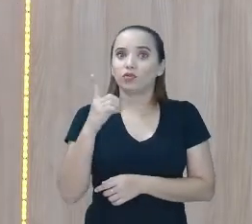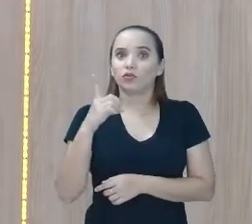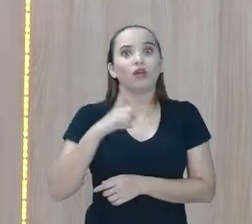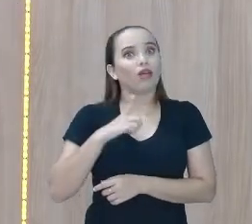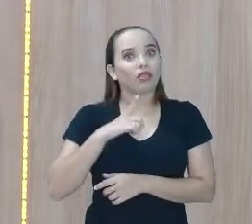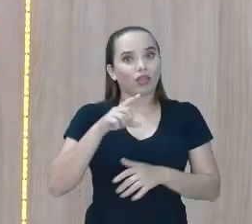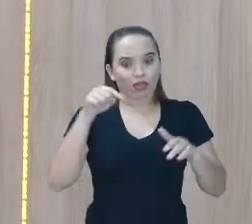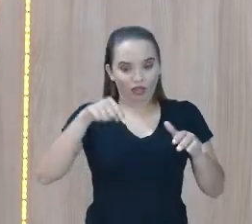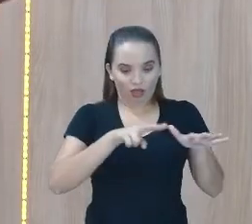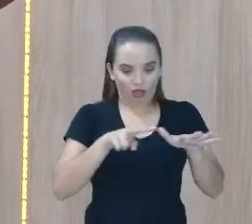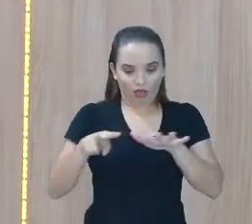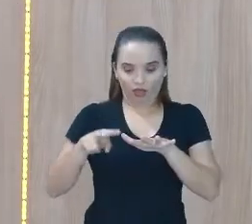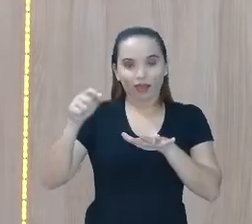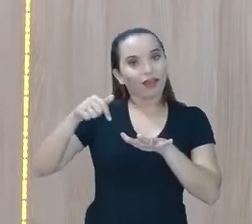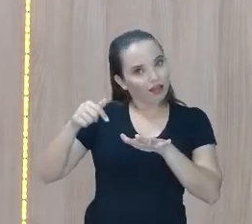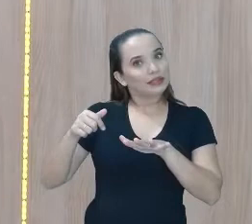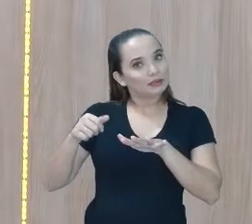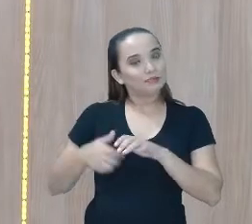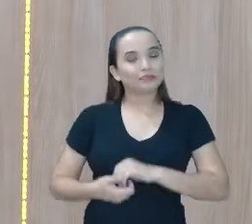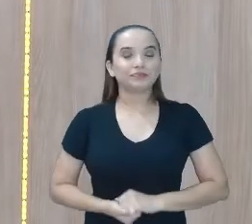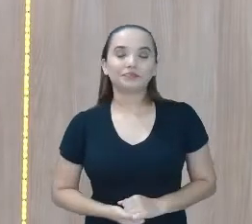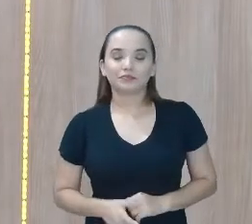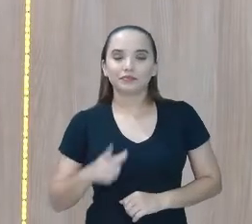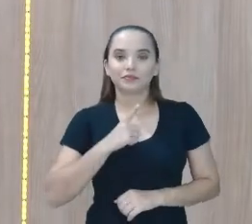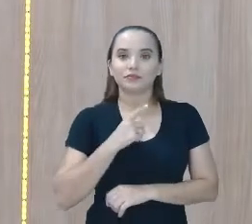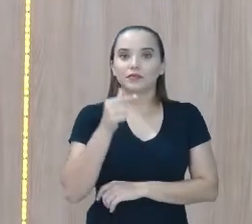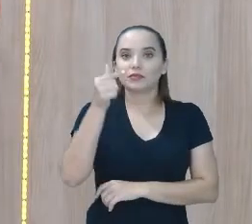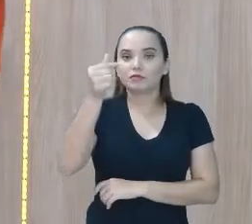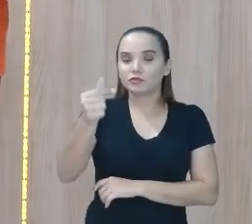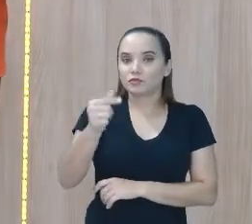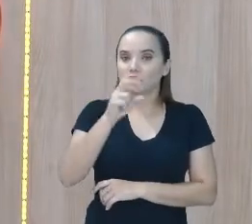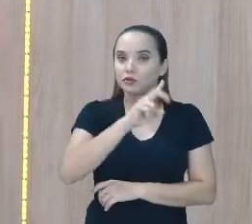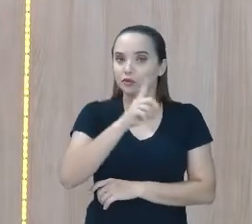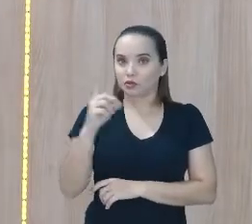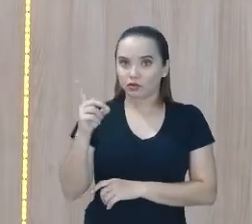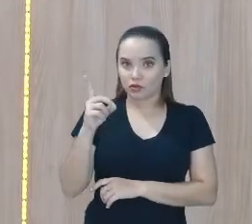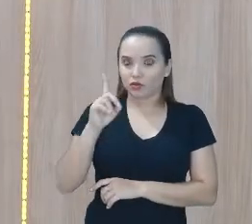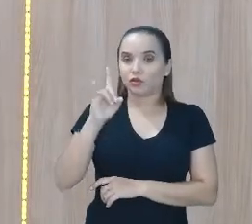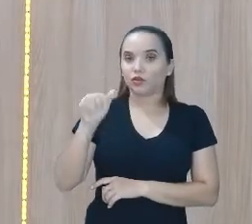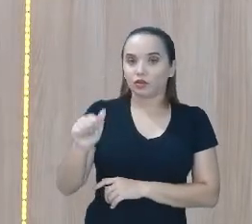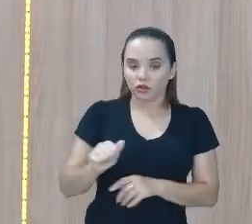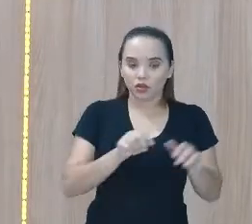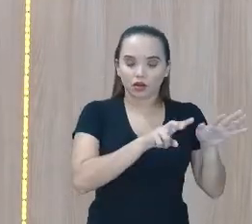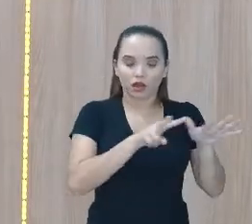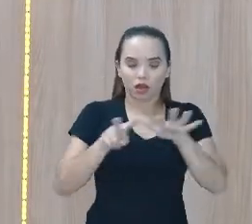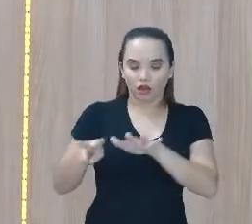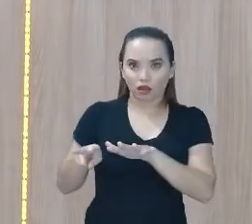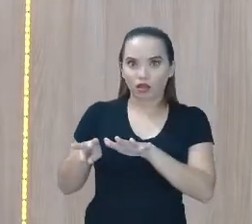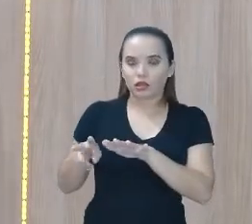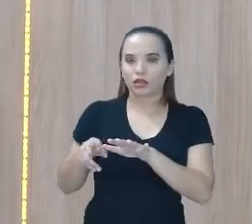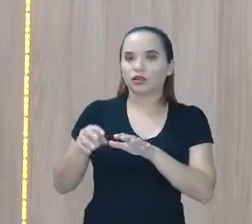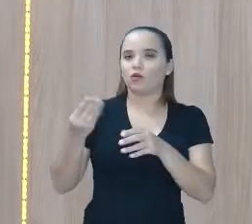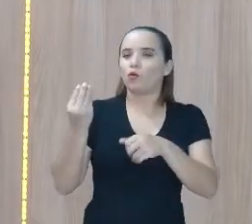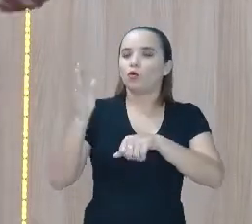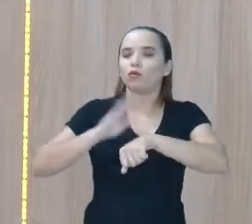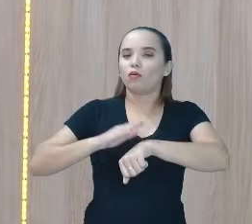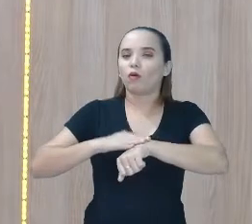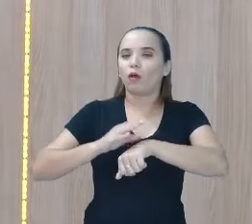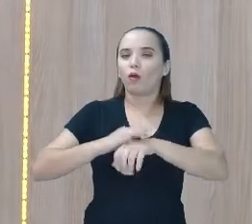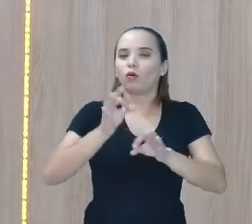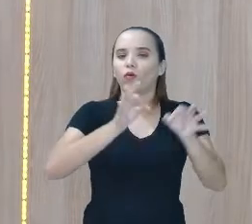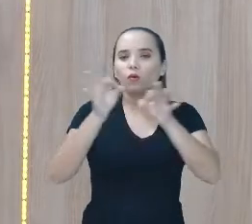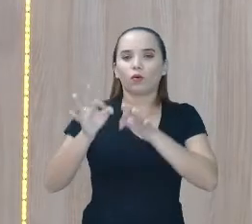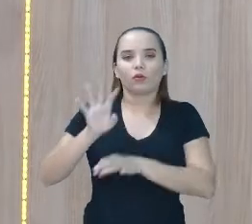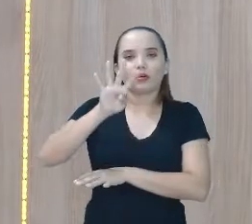que temos. A gente tem aí 7 dias da semana, então quando eu organizo isso aí na forma de uma tabela, os valores